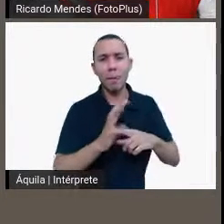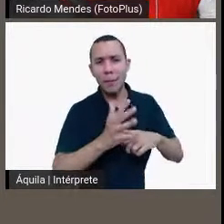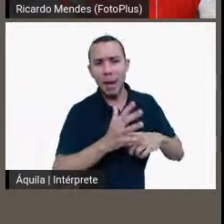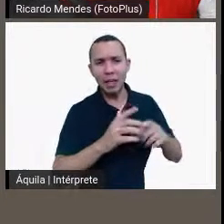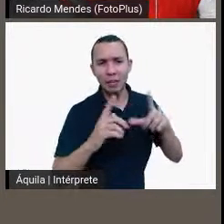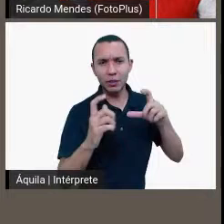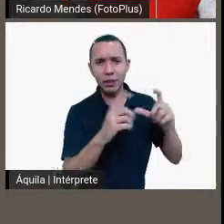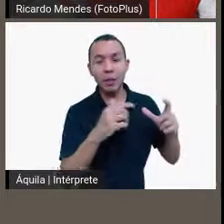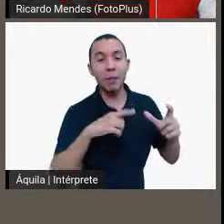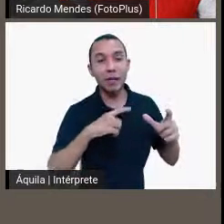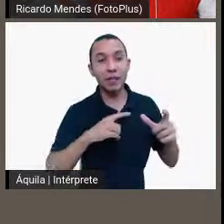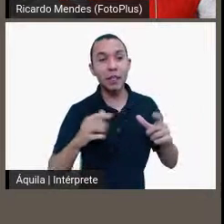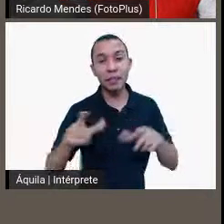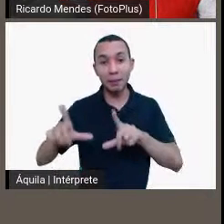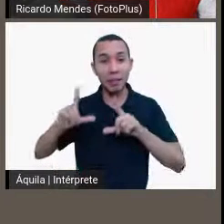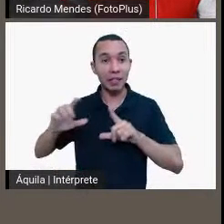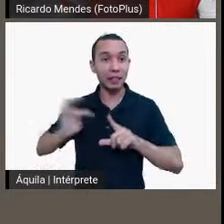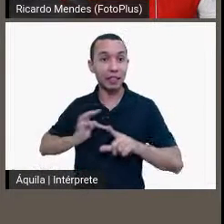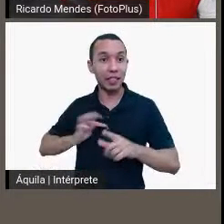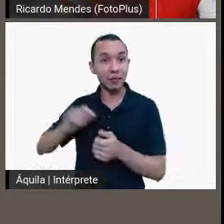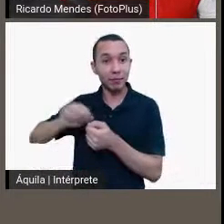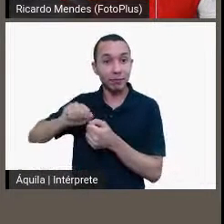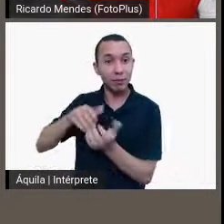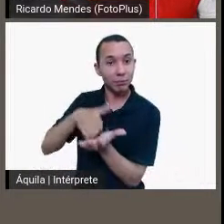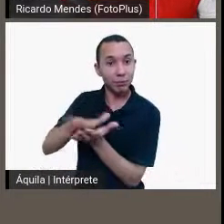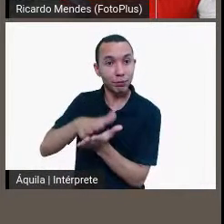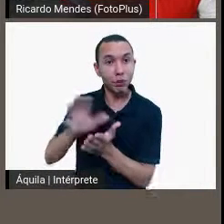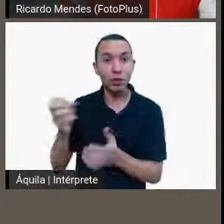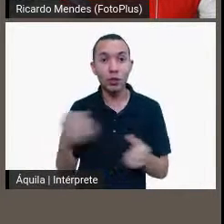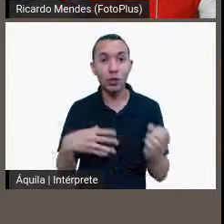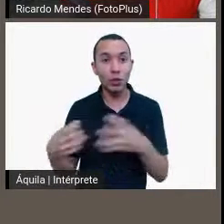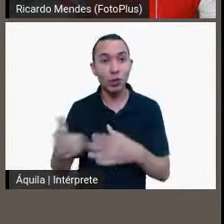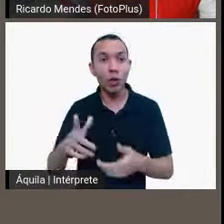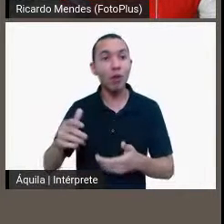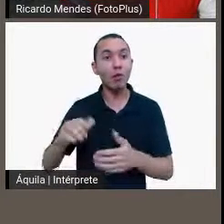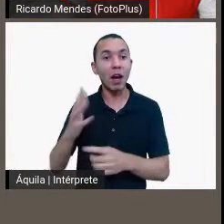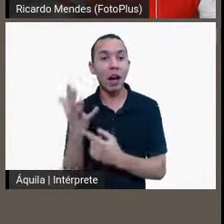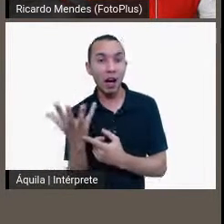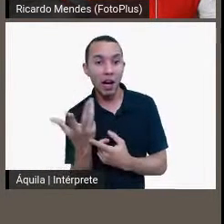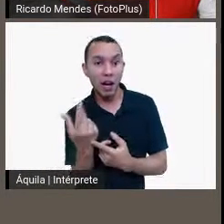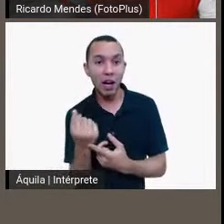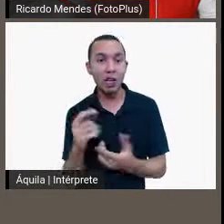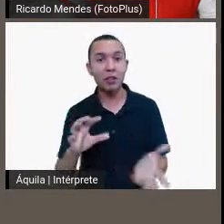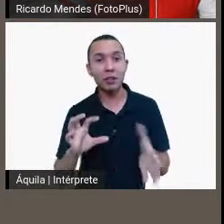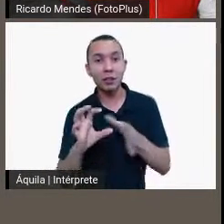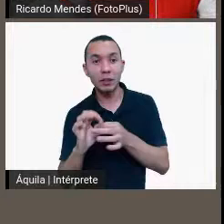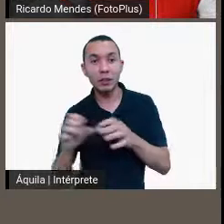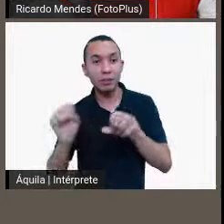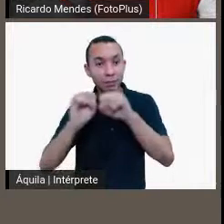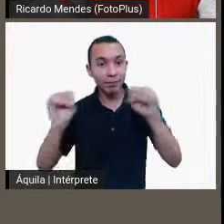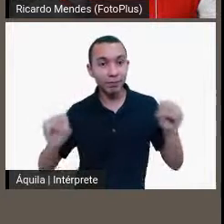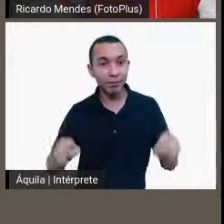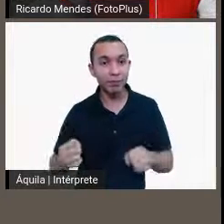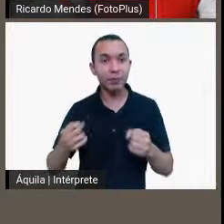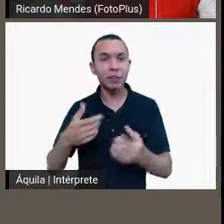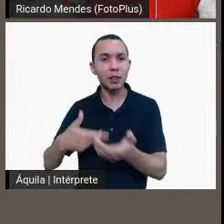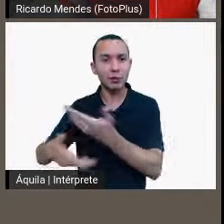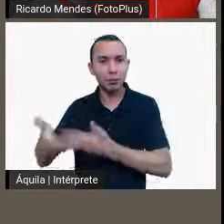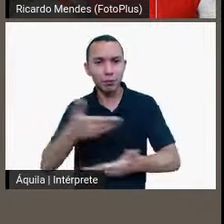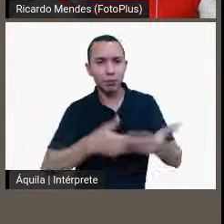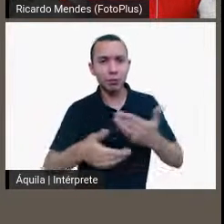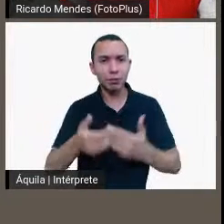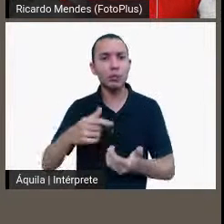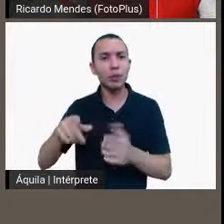uma imagem técnica com ênfase na produção e reprodução de novas obras associado a sistemas complexos de circulação e controle